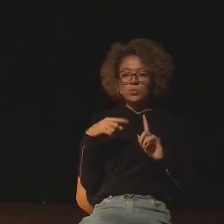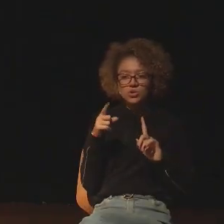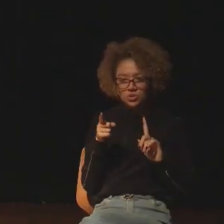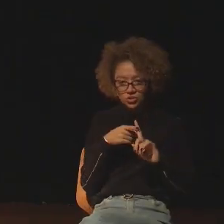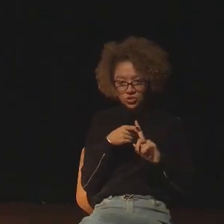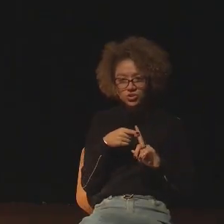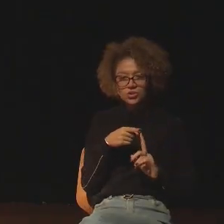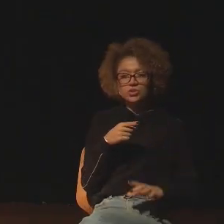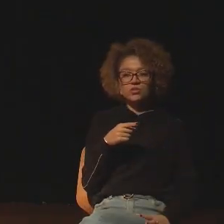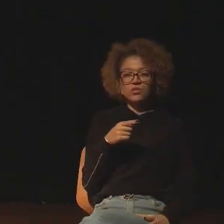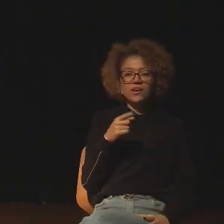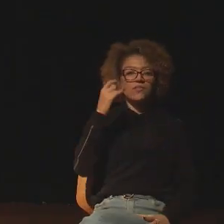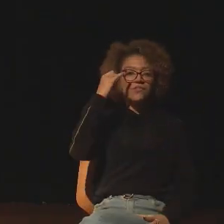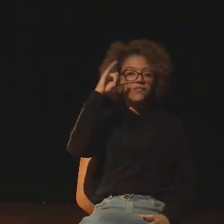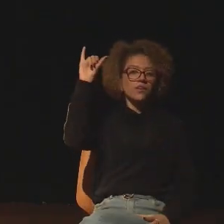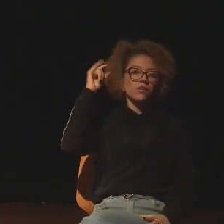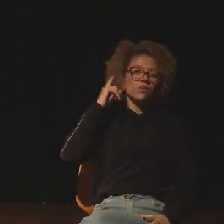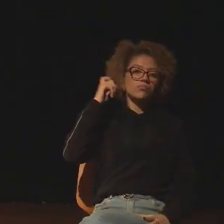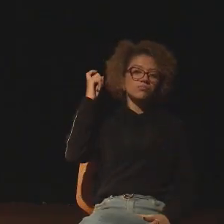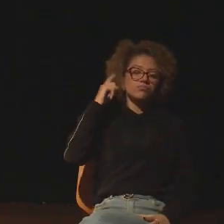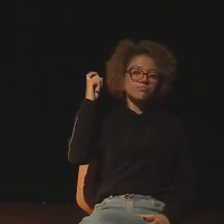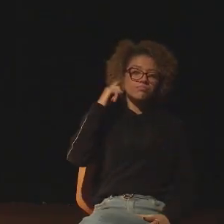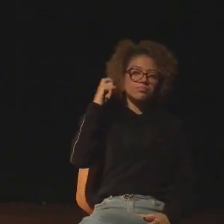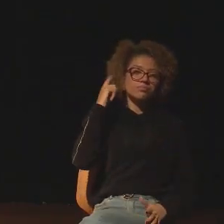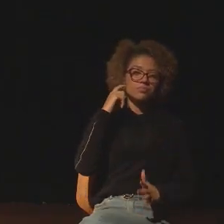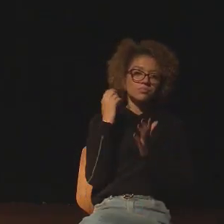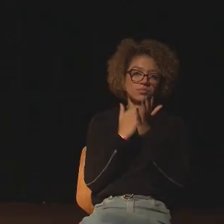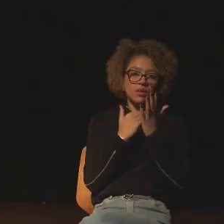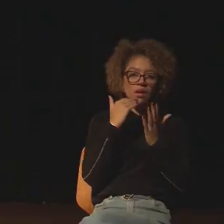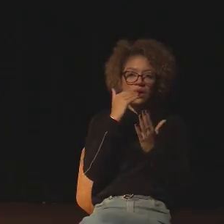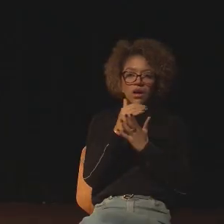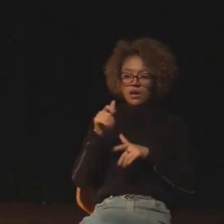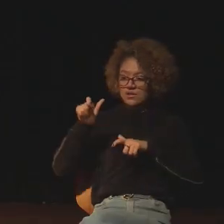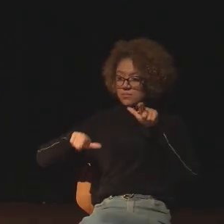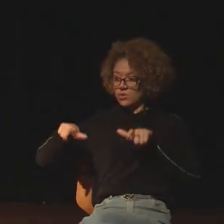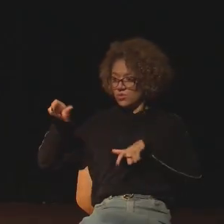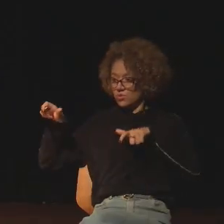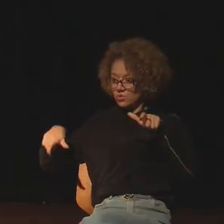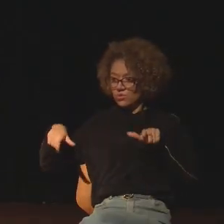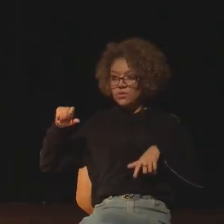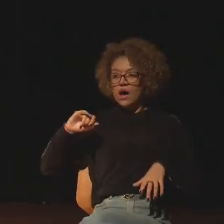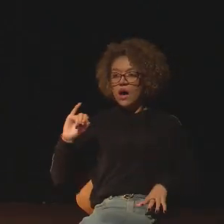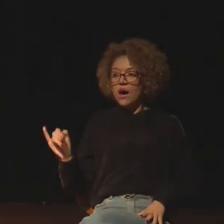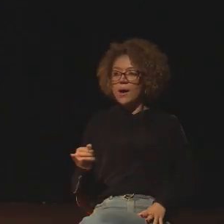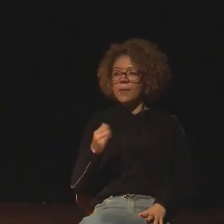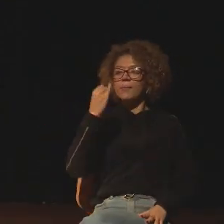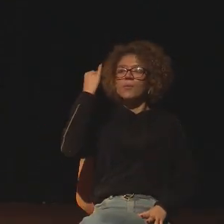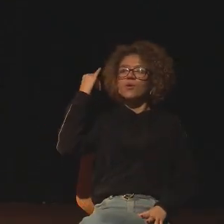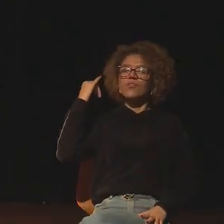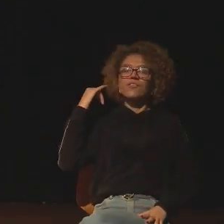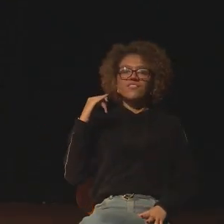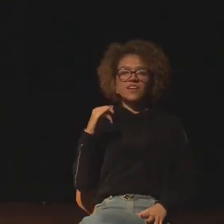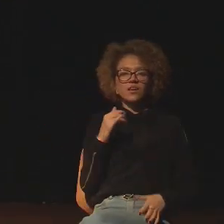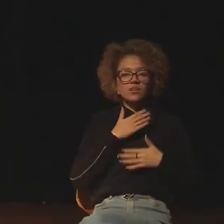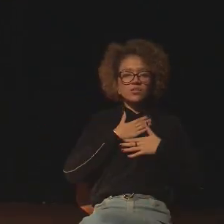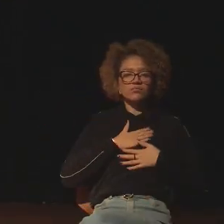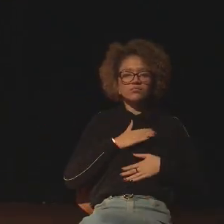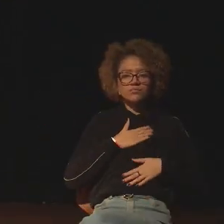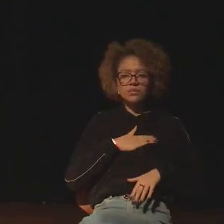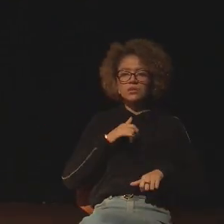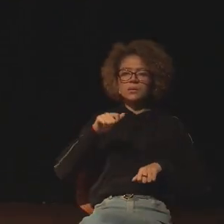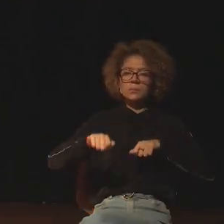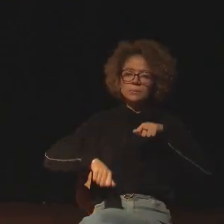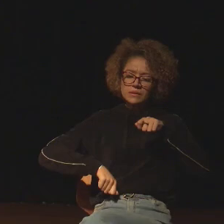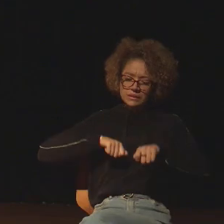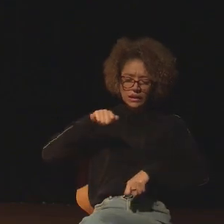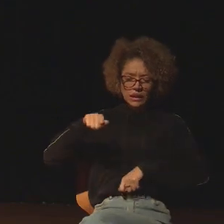do tráfego de trânsito da avenida, para que as pessoas pudessem aproveitar a avenida com outras formas, né? De bicicleta, que as